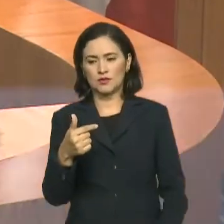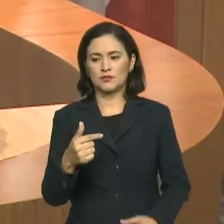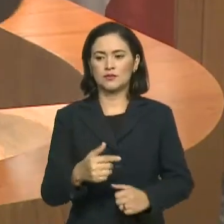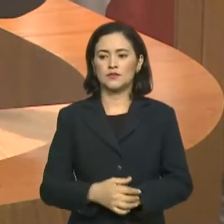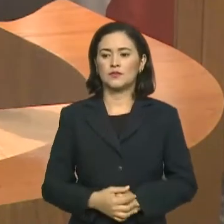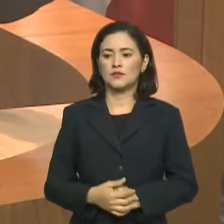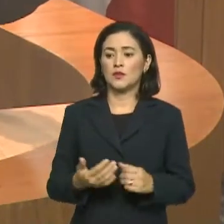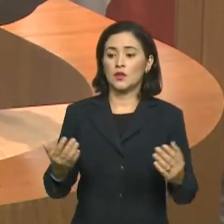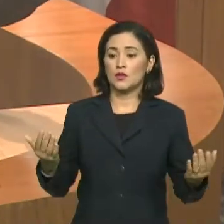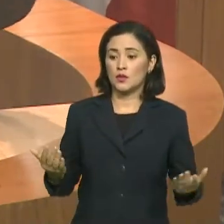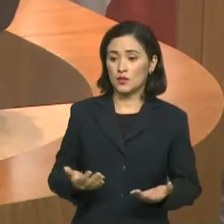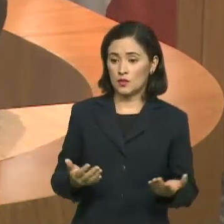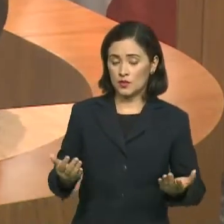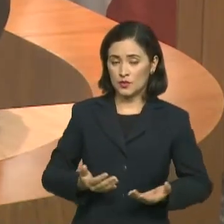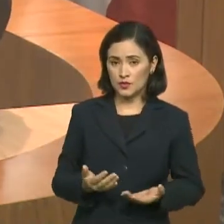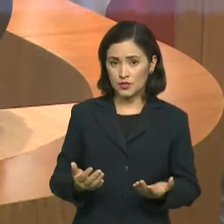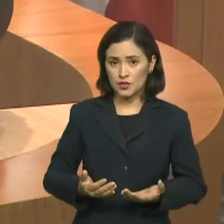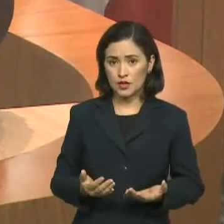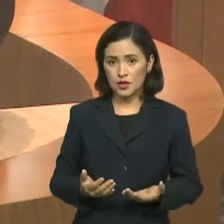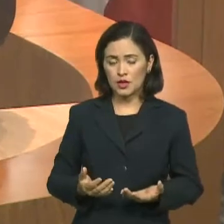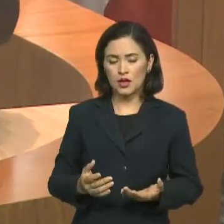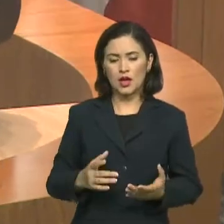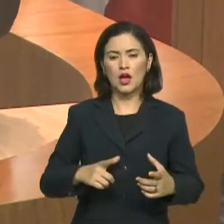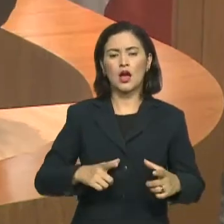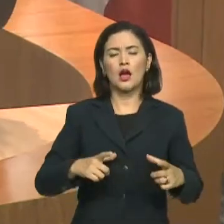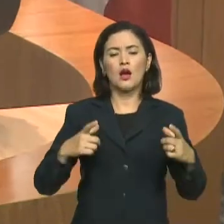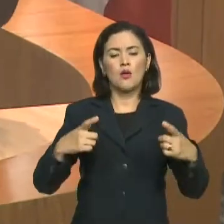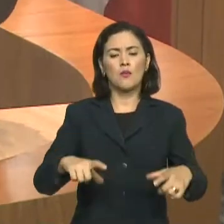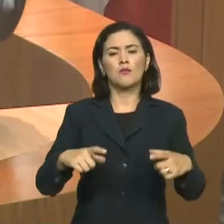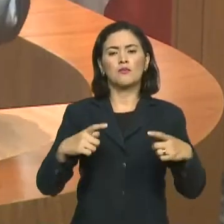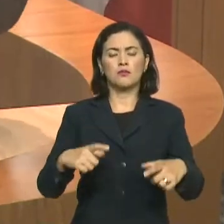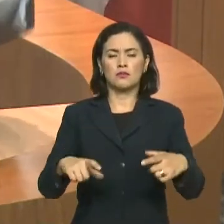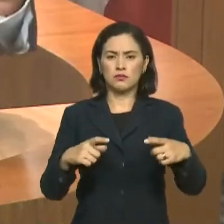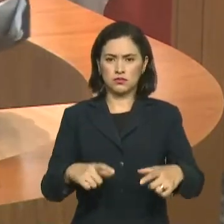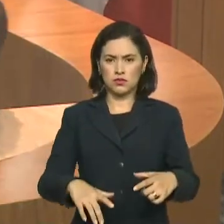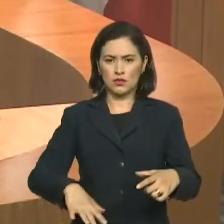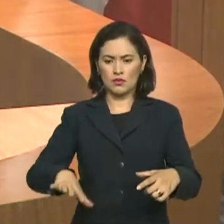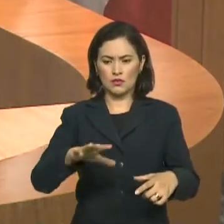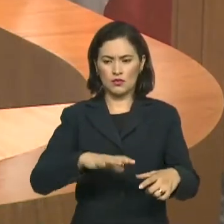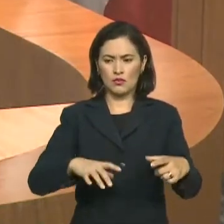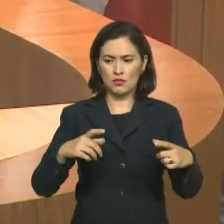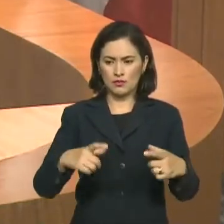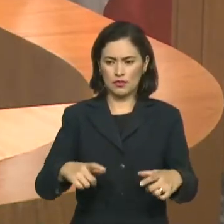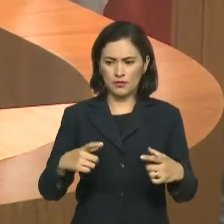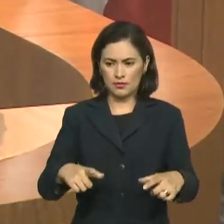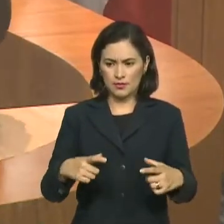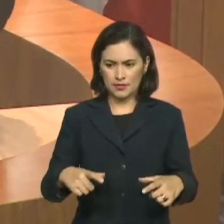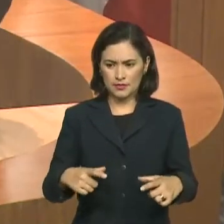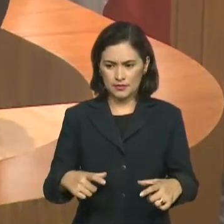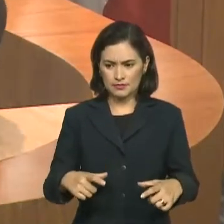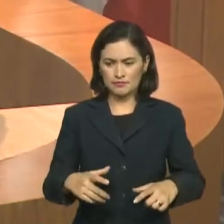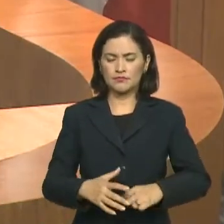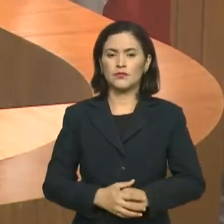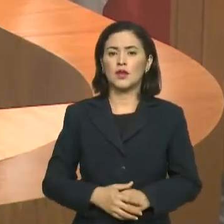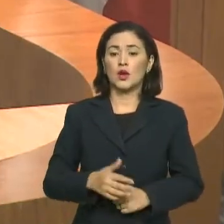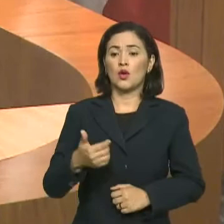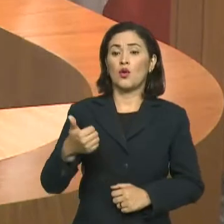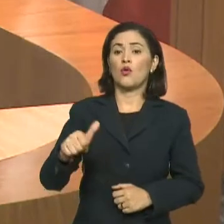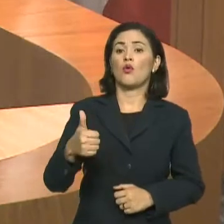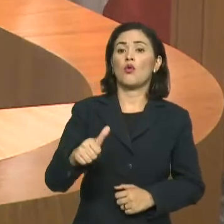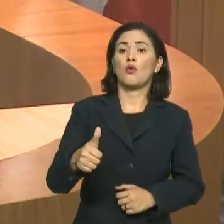hoje se tornou povoado. Na verdade, são povoados que existem dentro da área, uma área de mais de 11